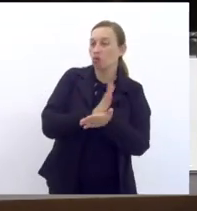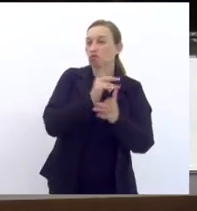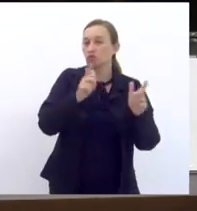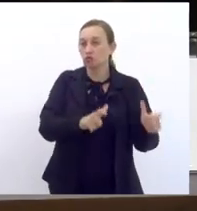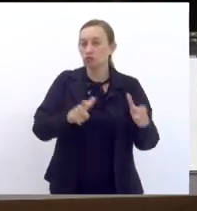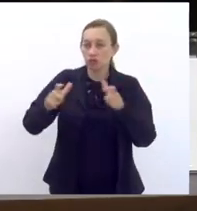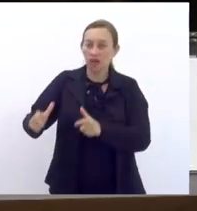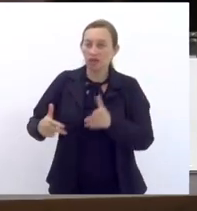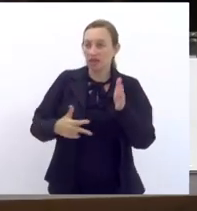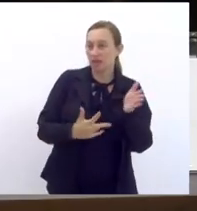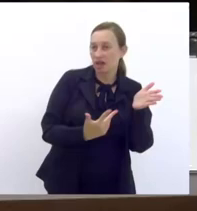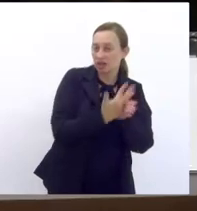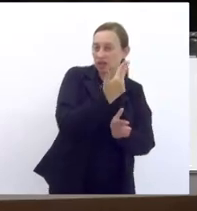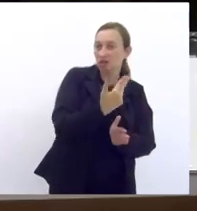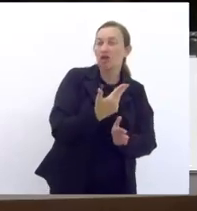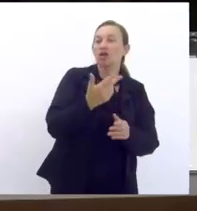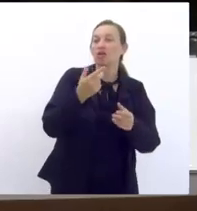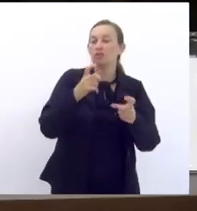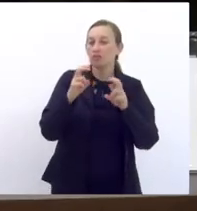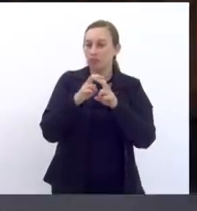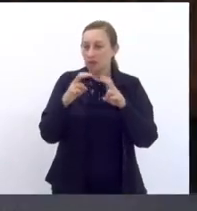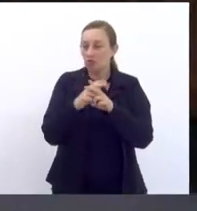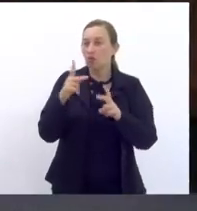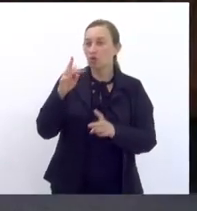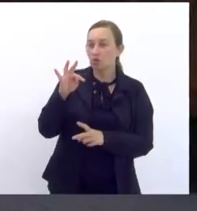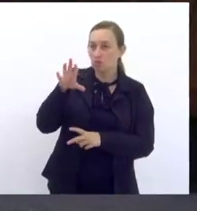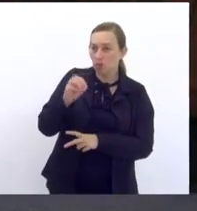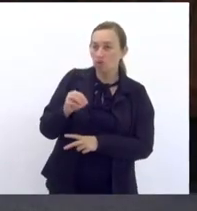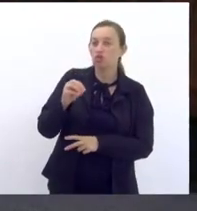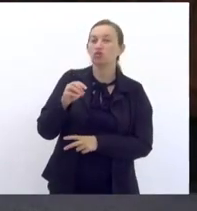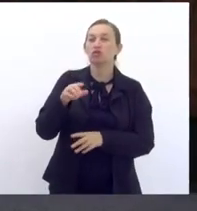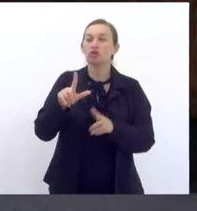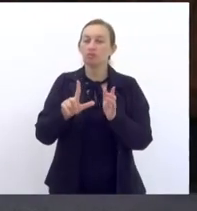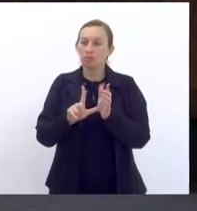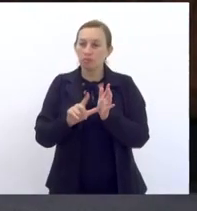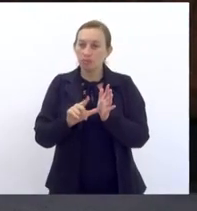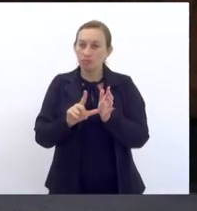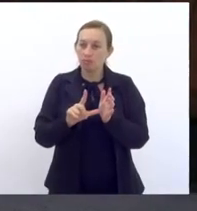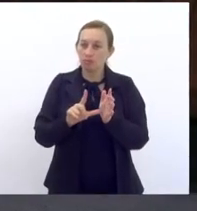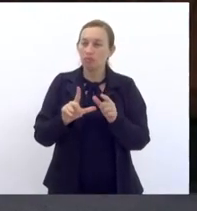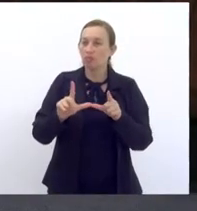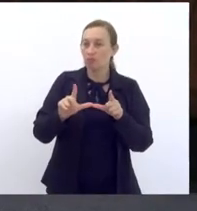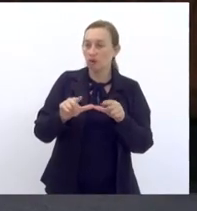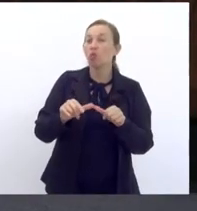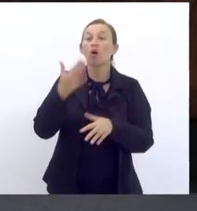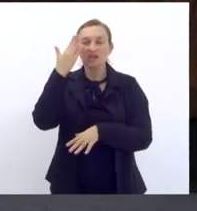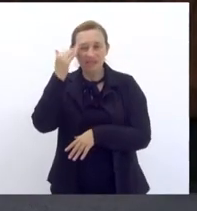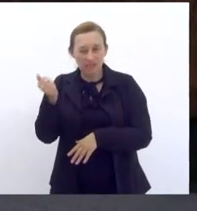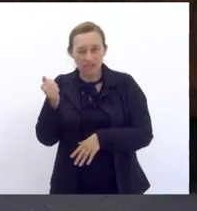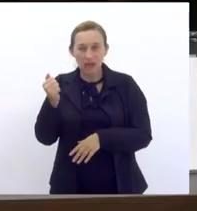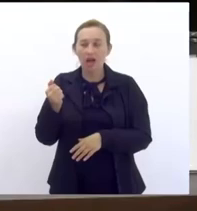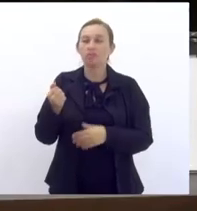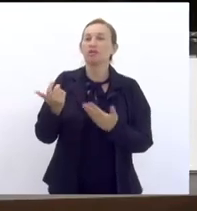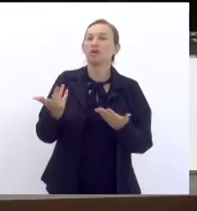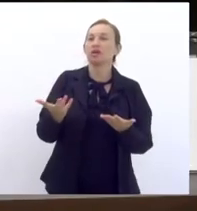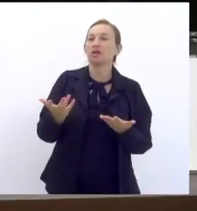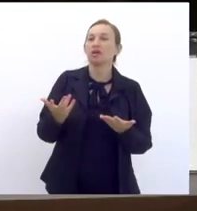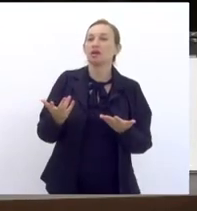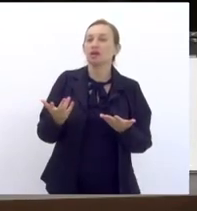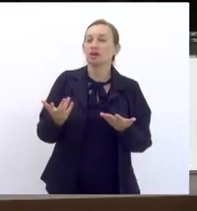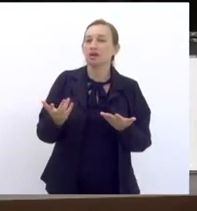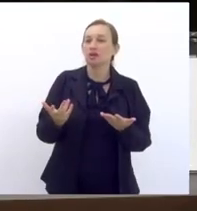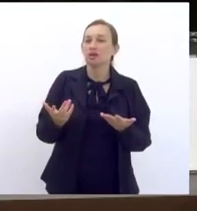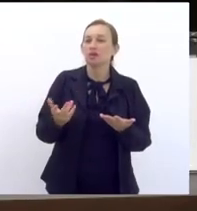castração brigou lá pela reabertura do posto de Bangu sabe e venho tentando ajudar episódio que o